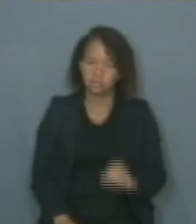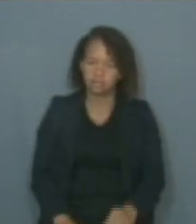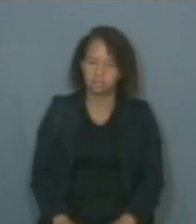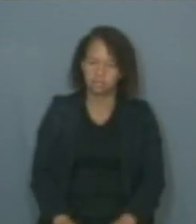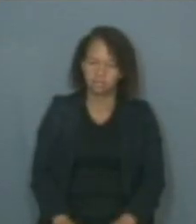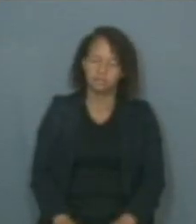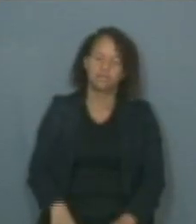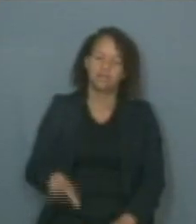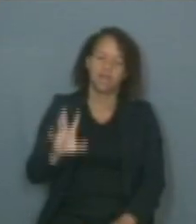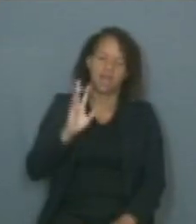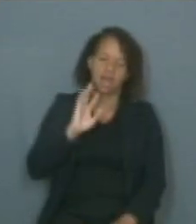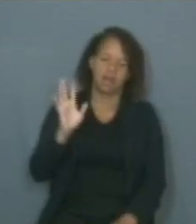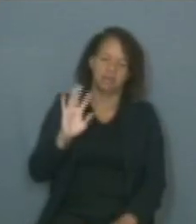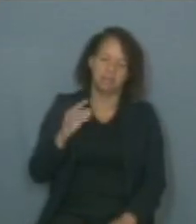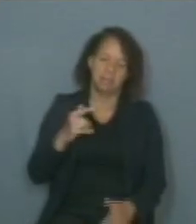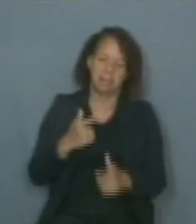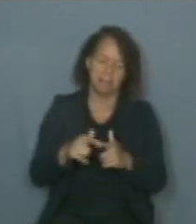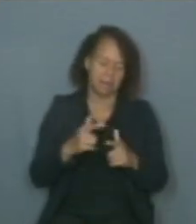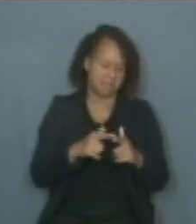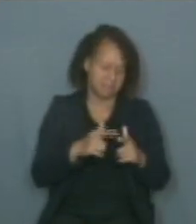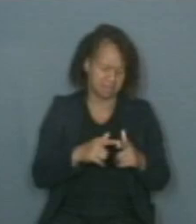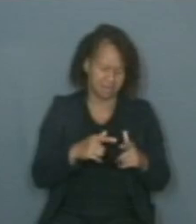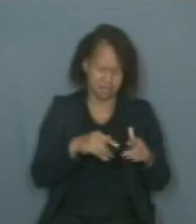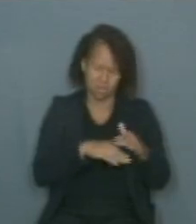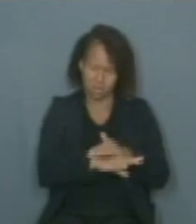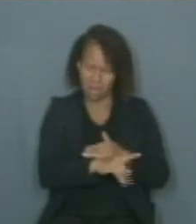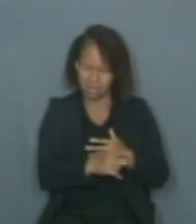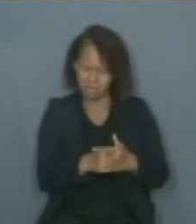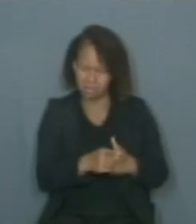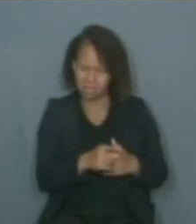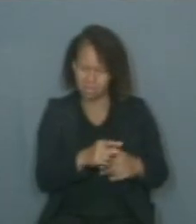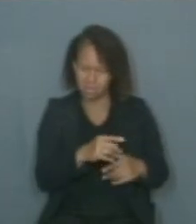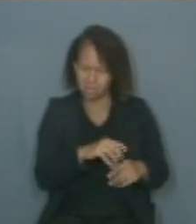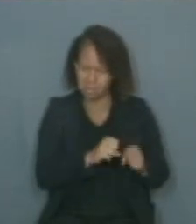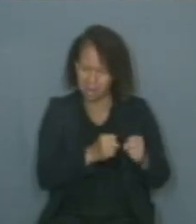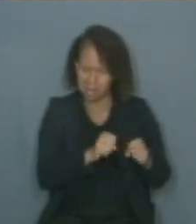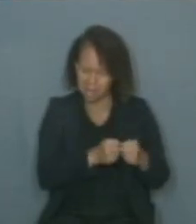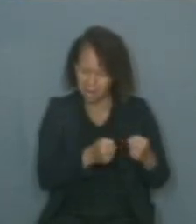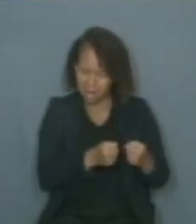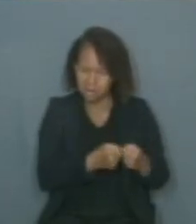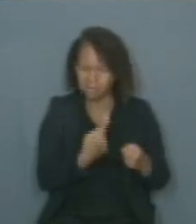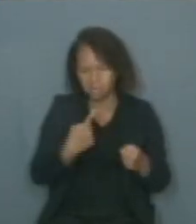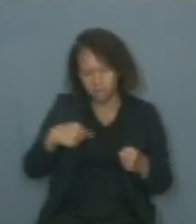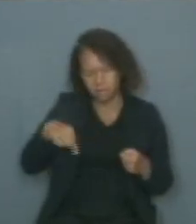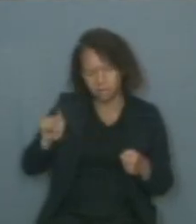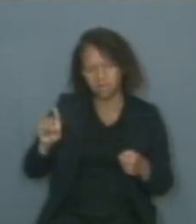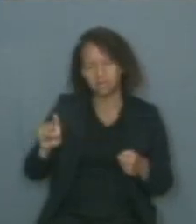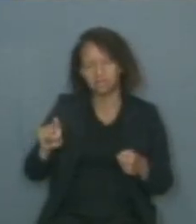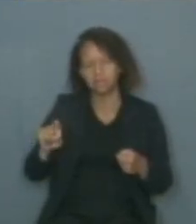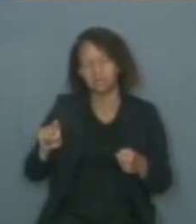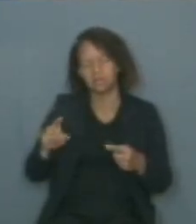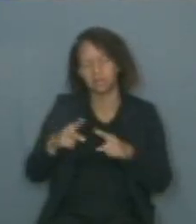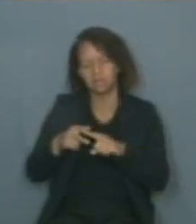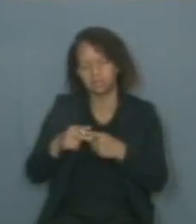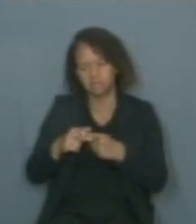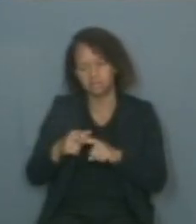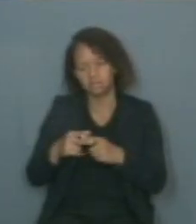Aí aquela história, né? Não está funcionando. Isso é jeito de guardar uma coisa que não está funcionando? Se não está funcionando, por que não vai para